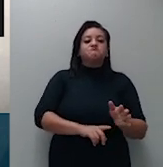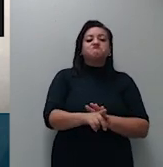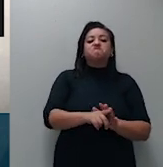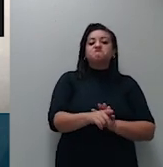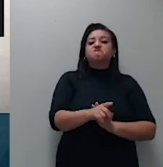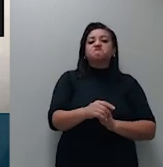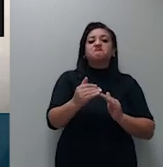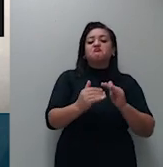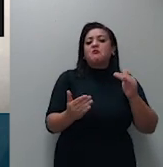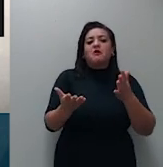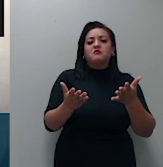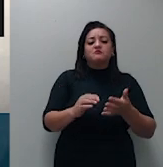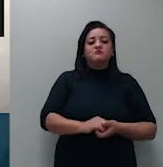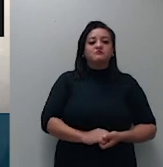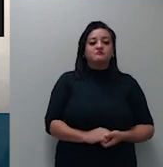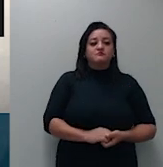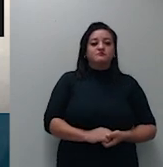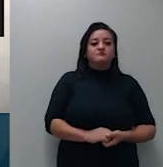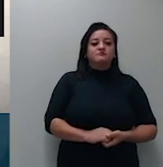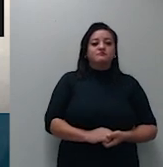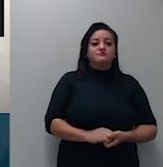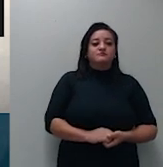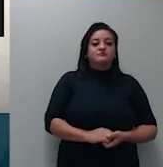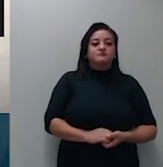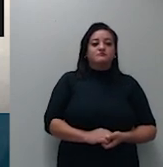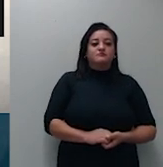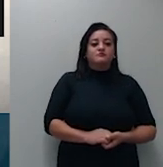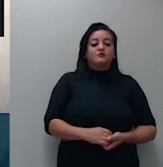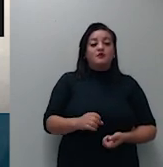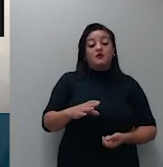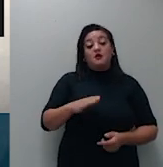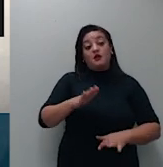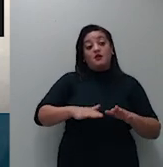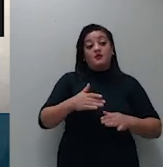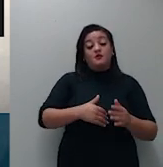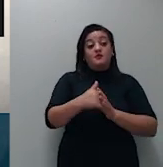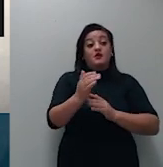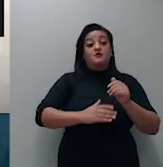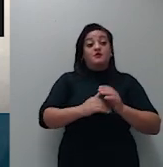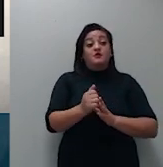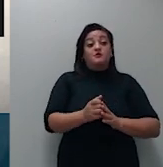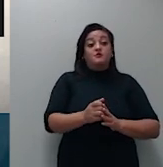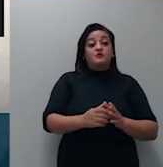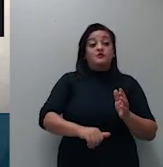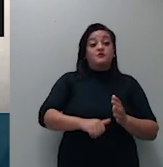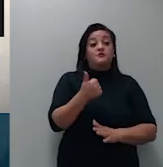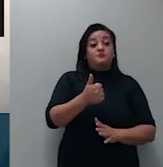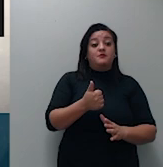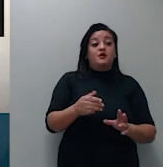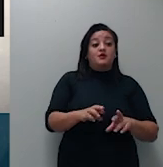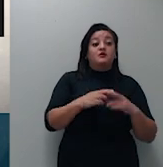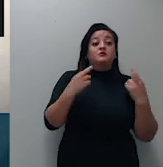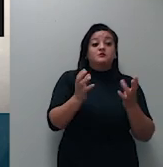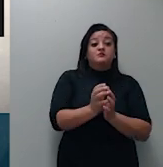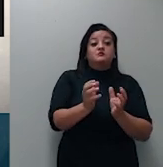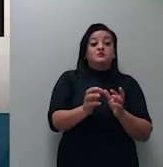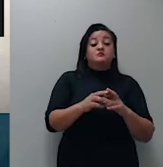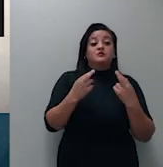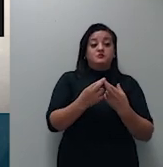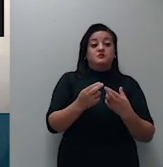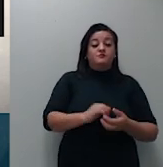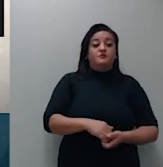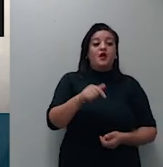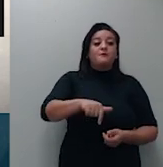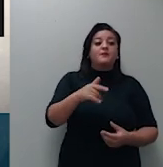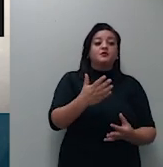alguma divergência você vai pelos que talvez não fosse da primeira sessão de